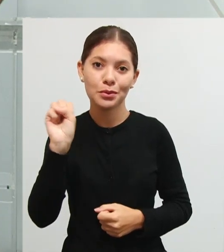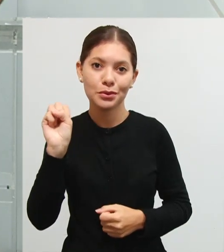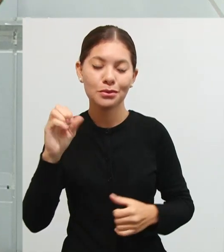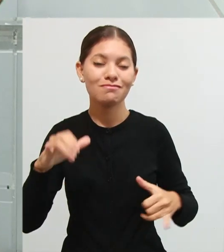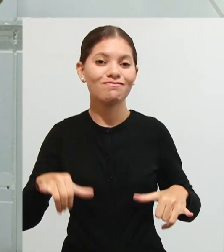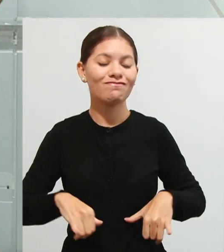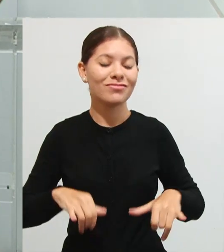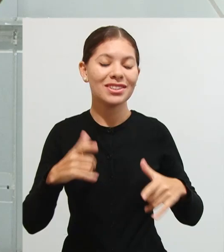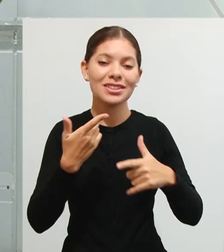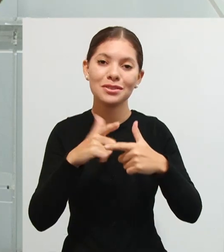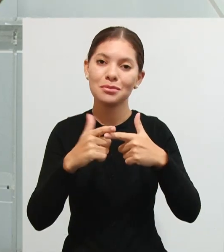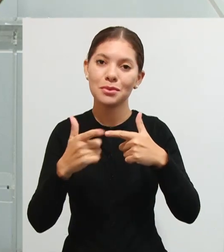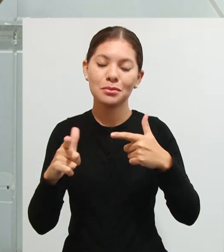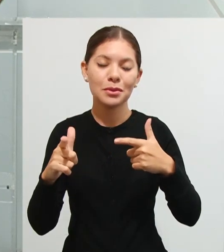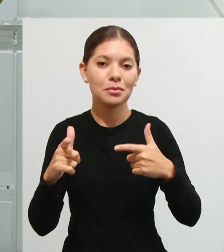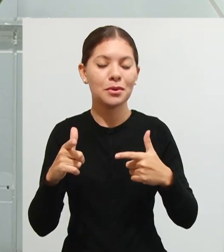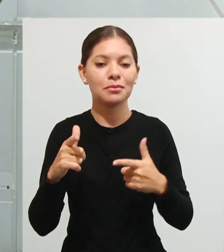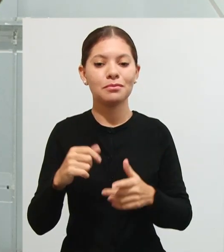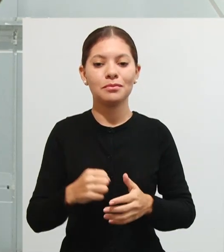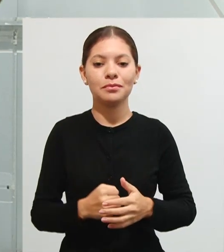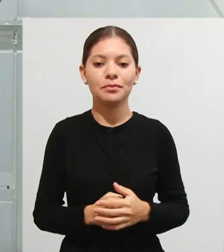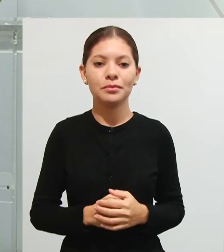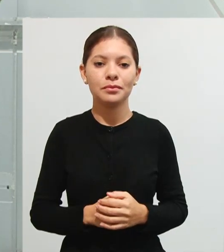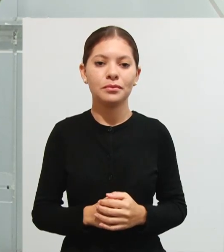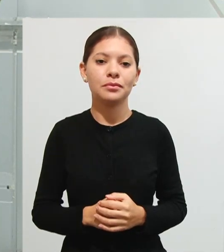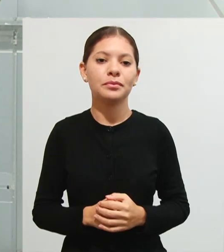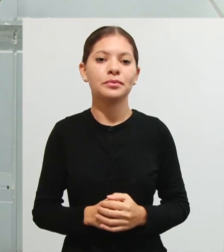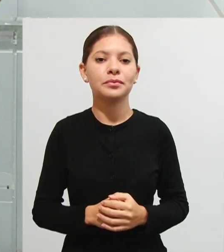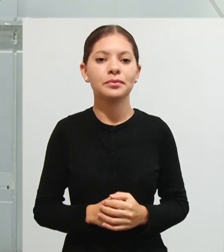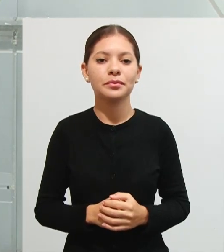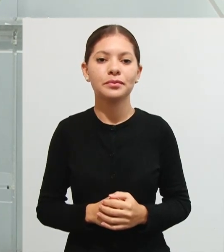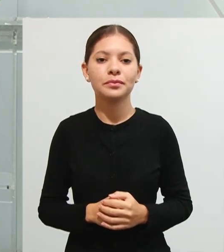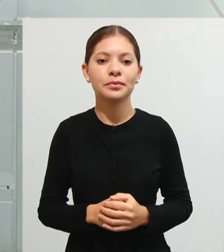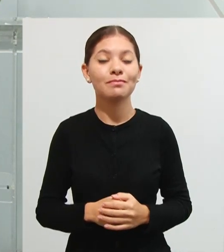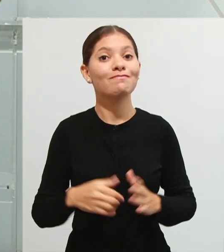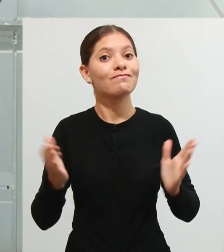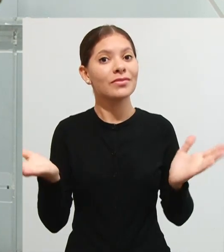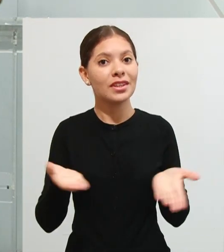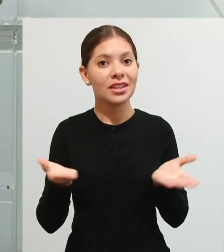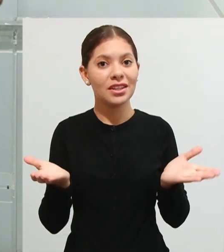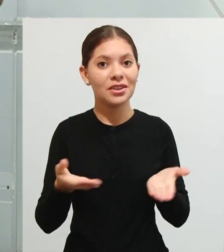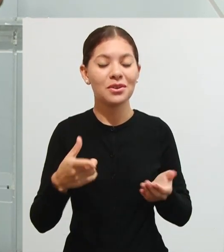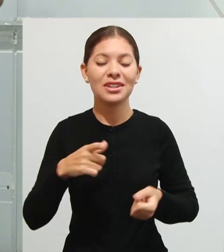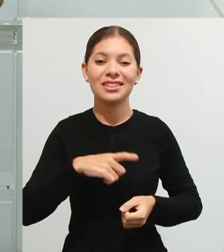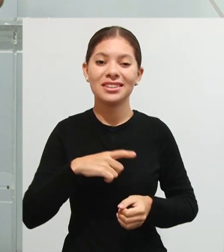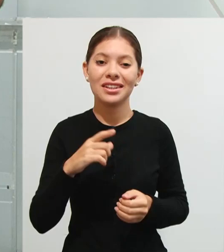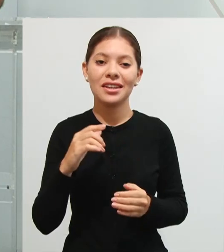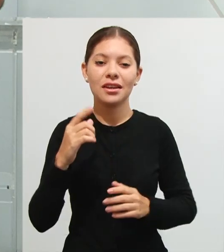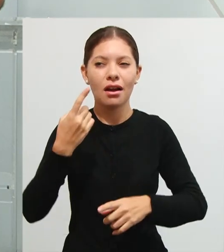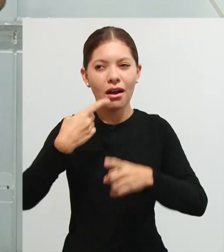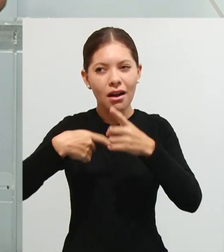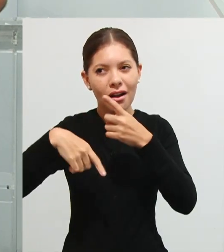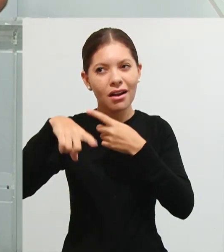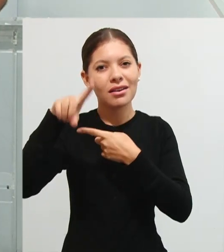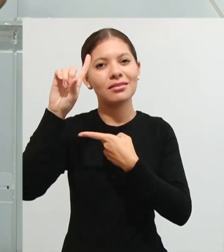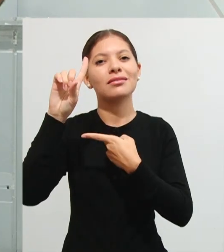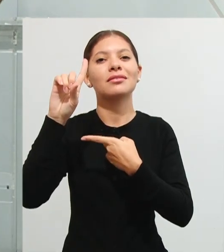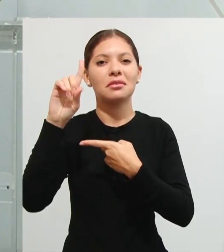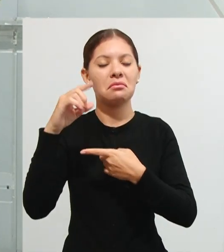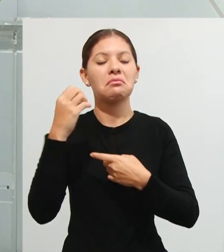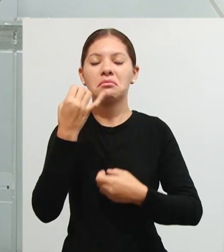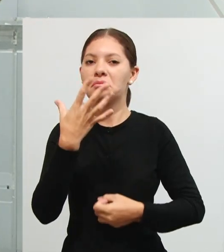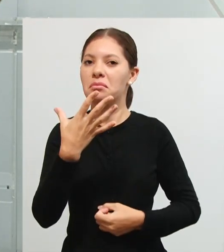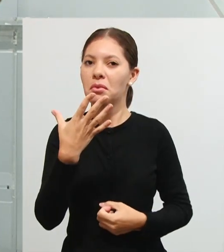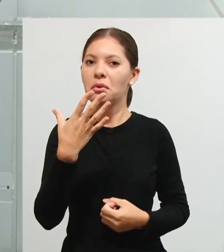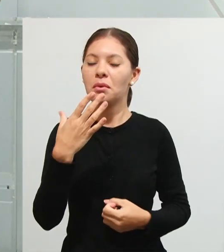sistema capitalista de produção, a crise do subprime. E agora temos uma grande prosperidade e